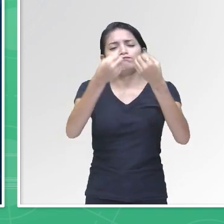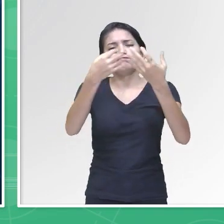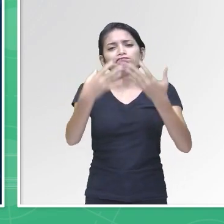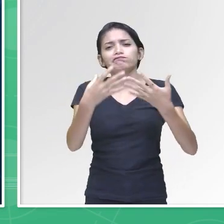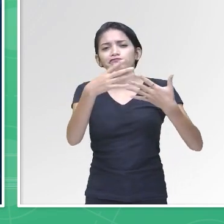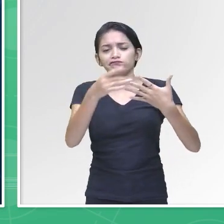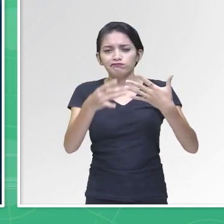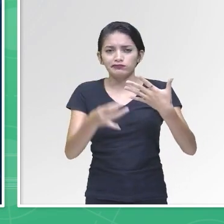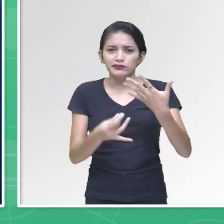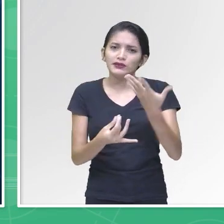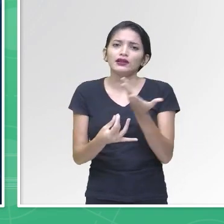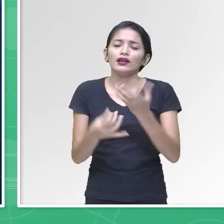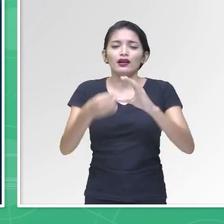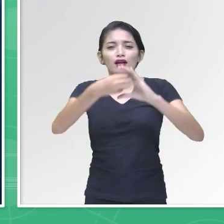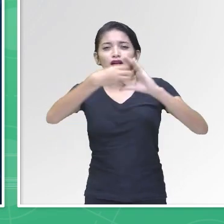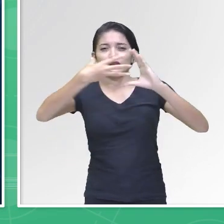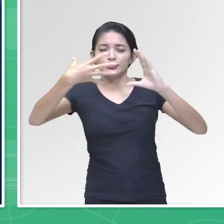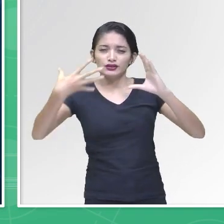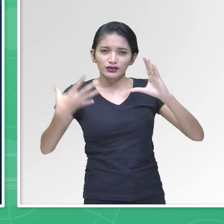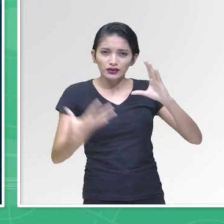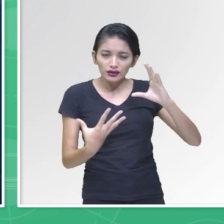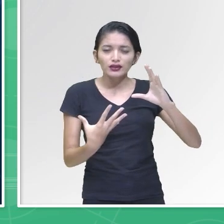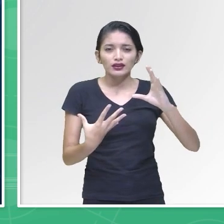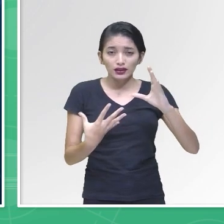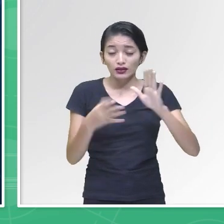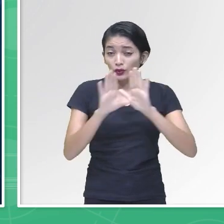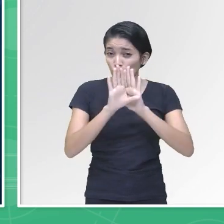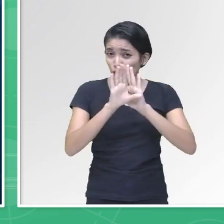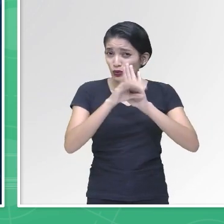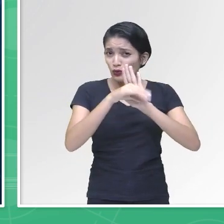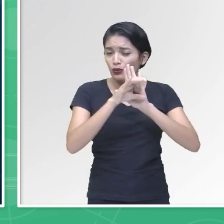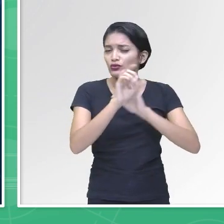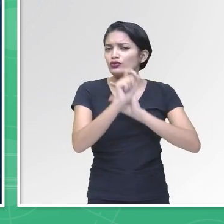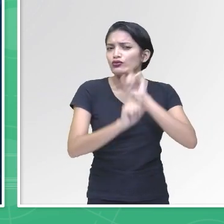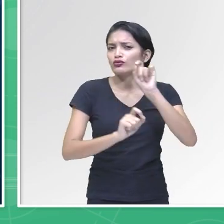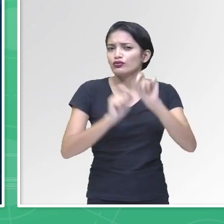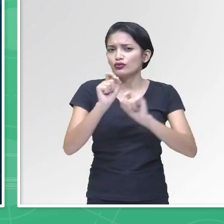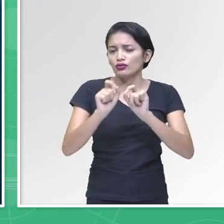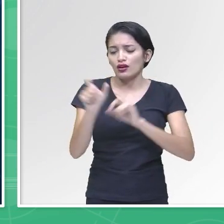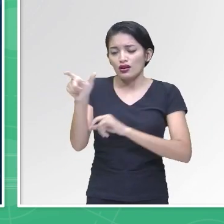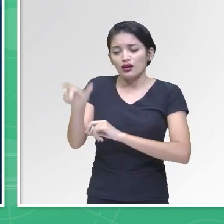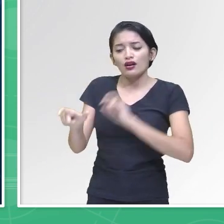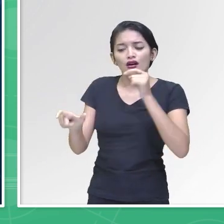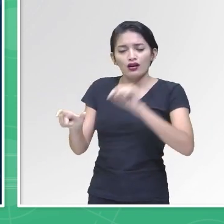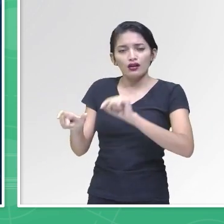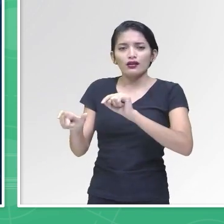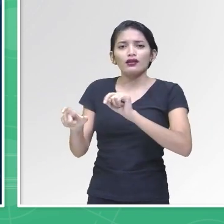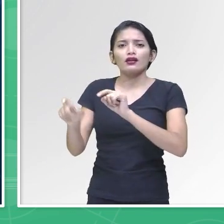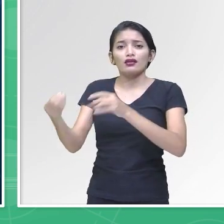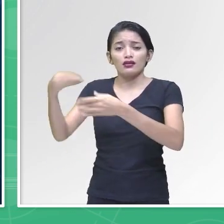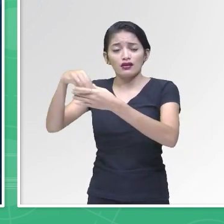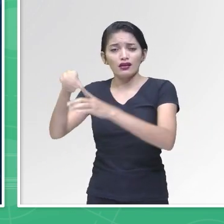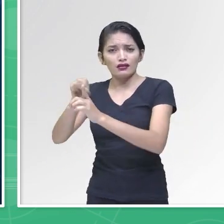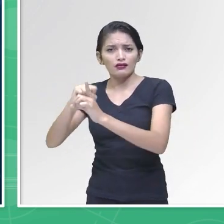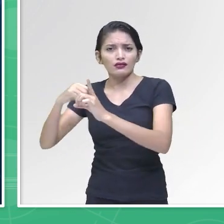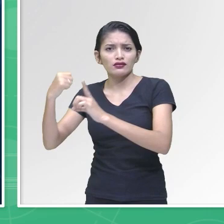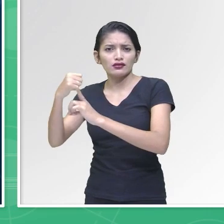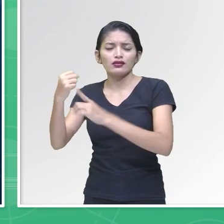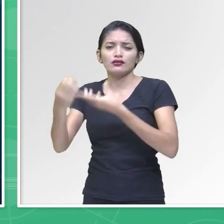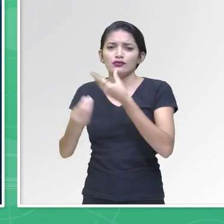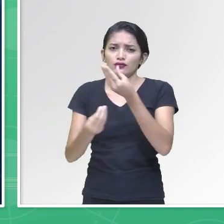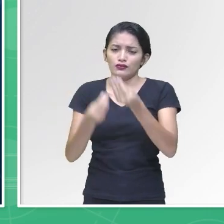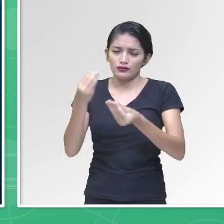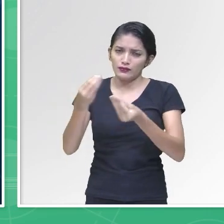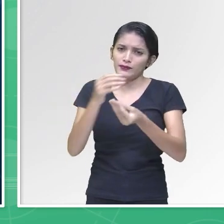né, categorizar conceitualmente o indivíduo na nossa sociedade como